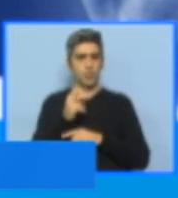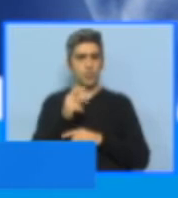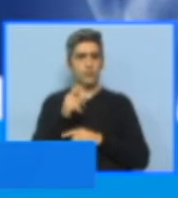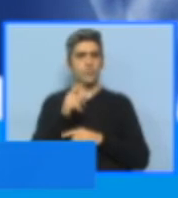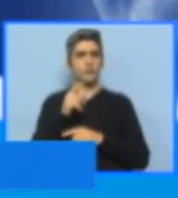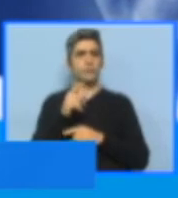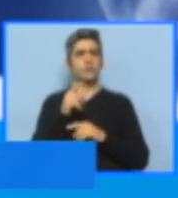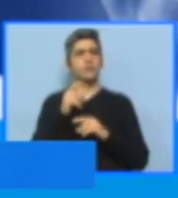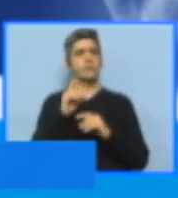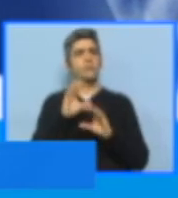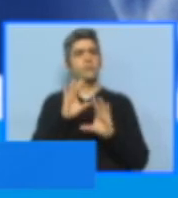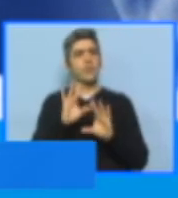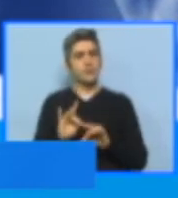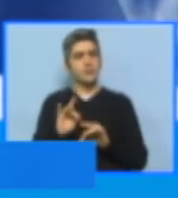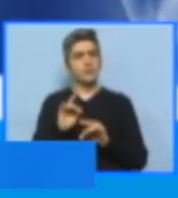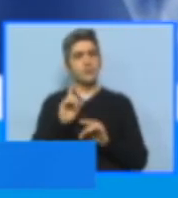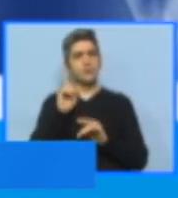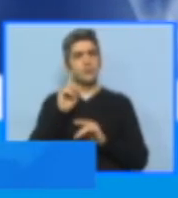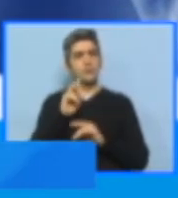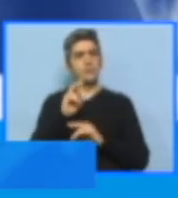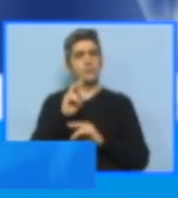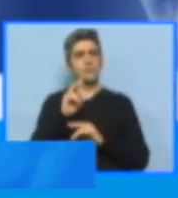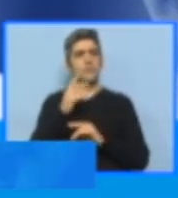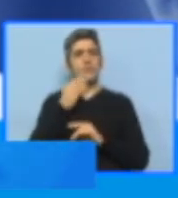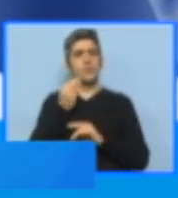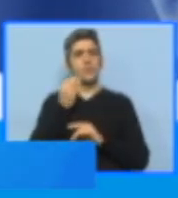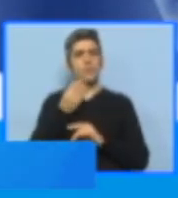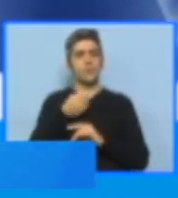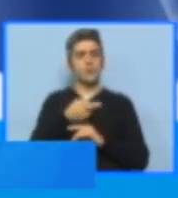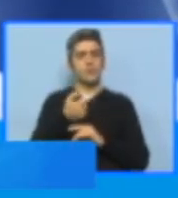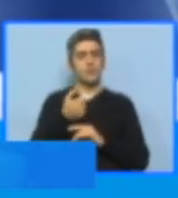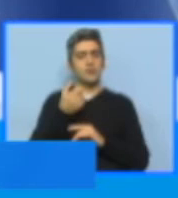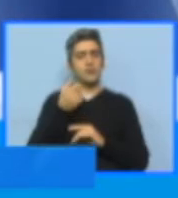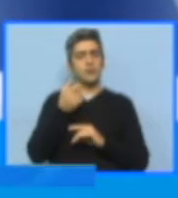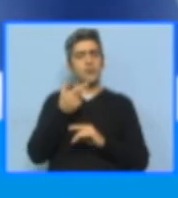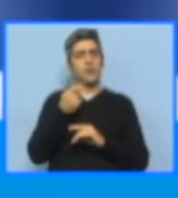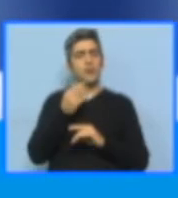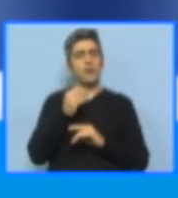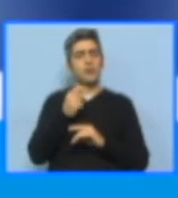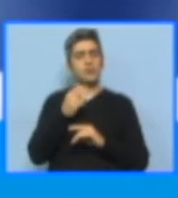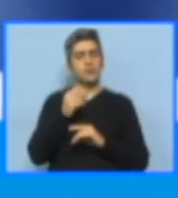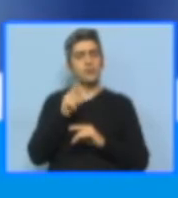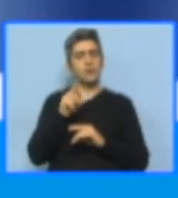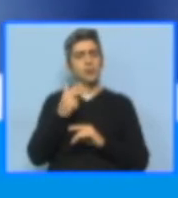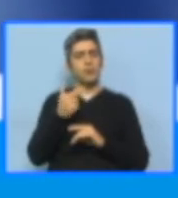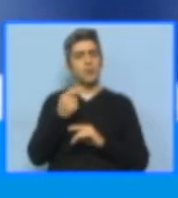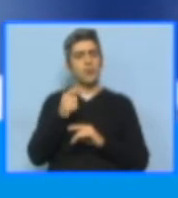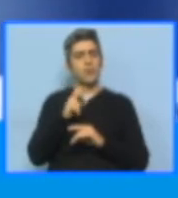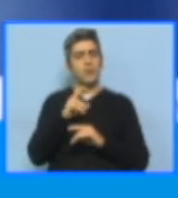a fixação em Wittenberg das famosas 95 teses de Lutero. E isso foi